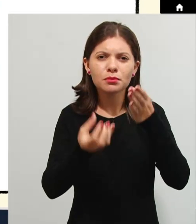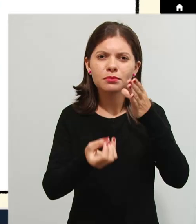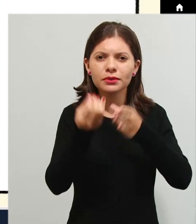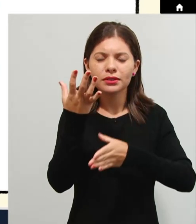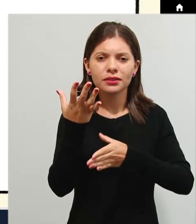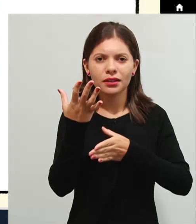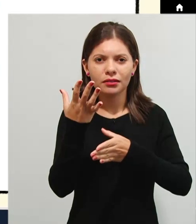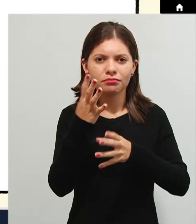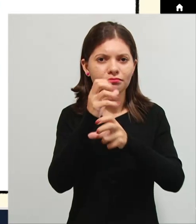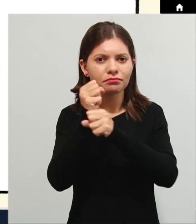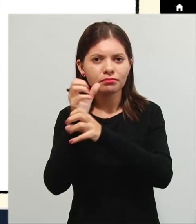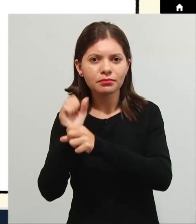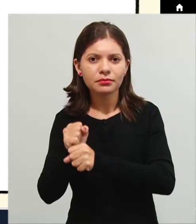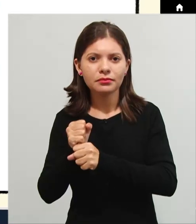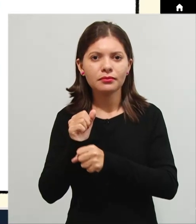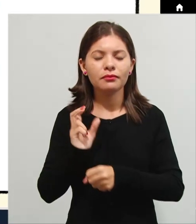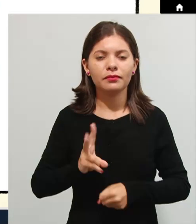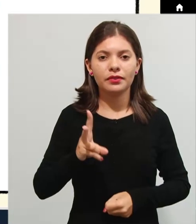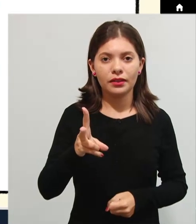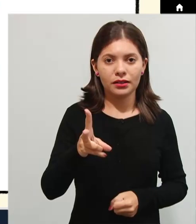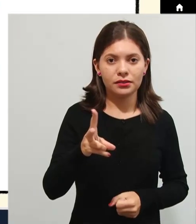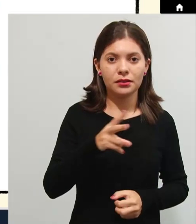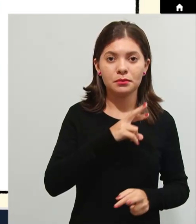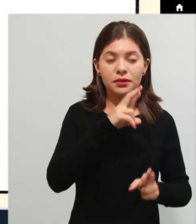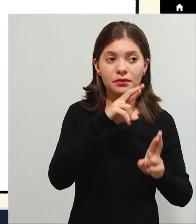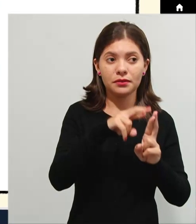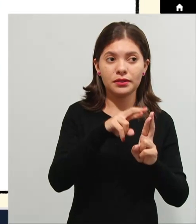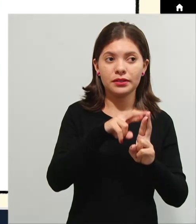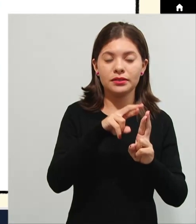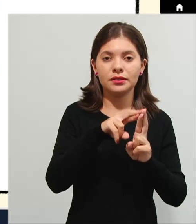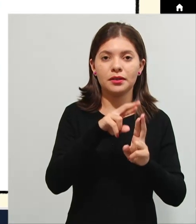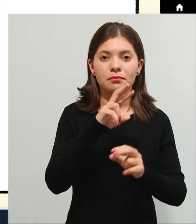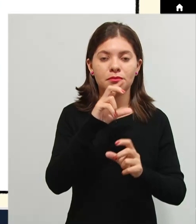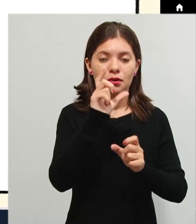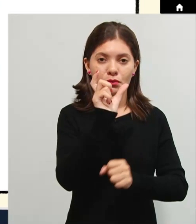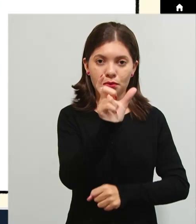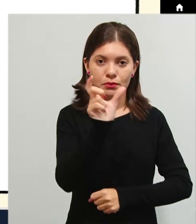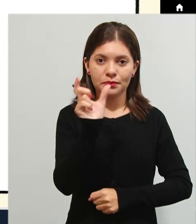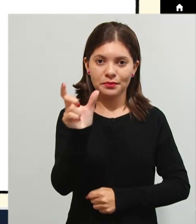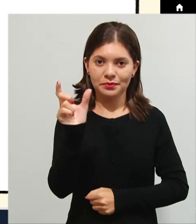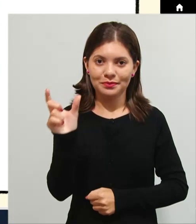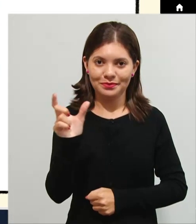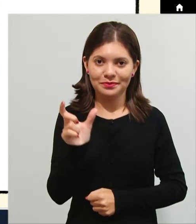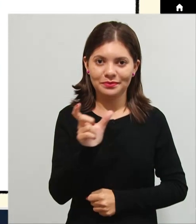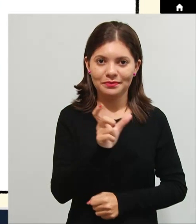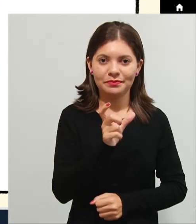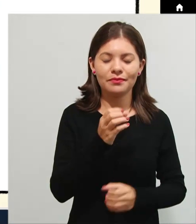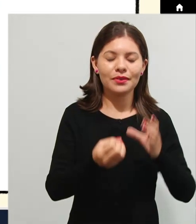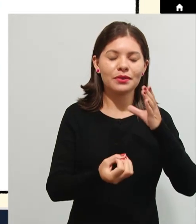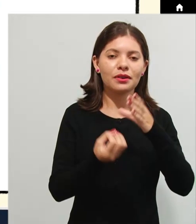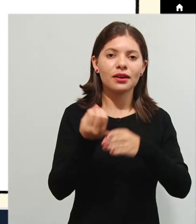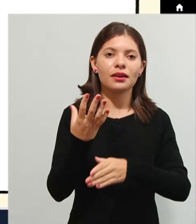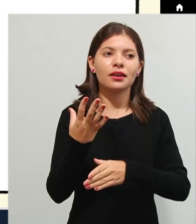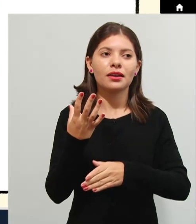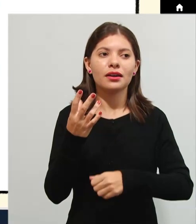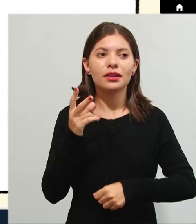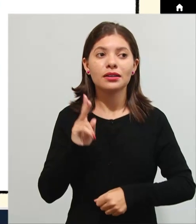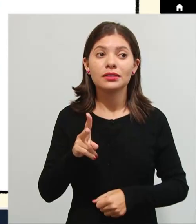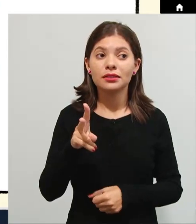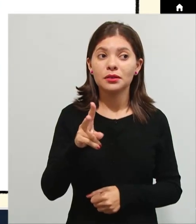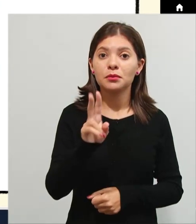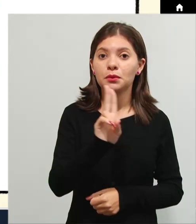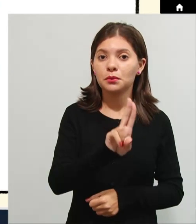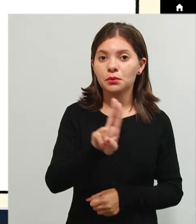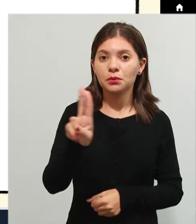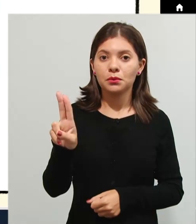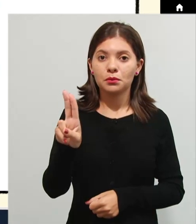vamos criar fórmulas? A gente sempre vai referenciar as células, né? Então, vamos criar as fórmulas sempre